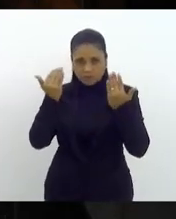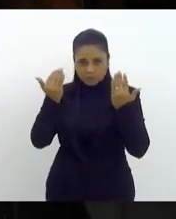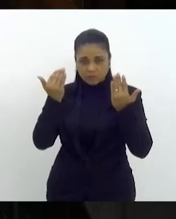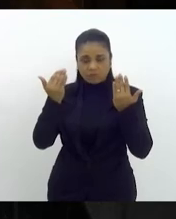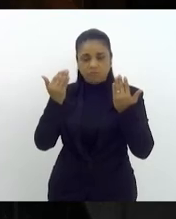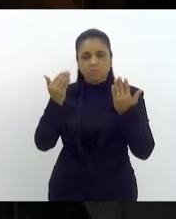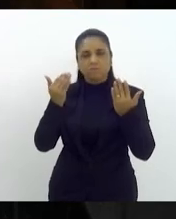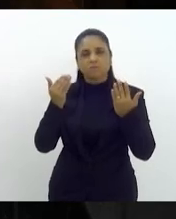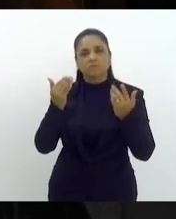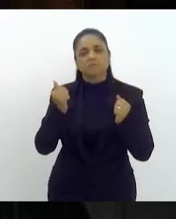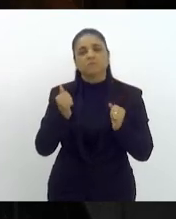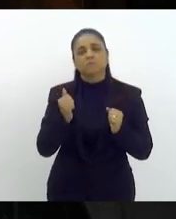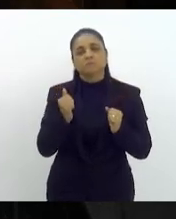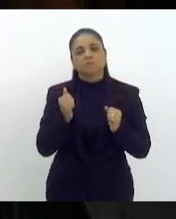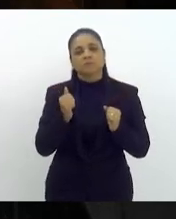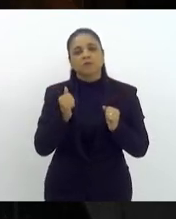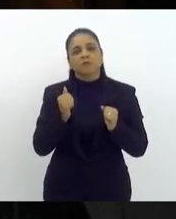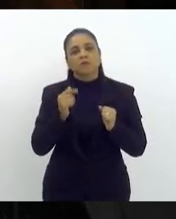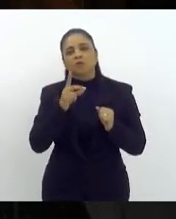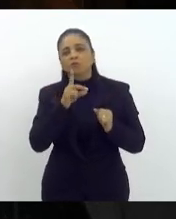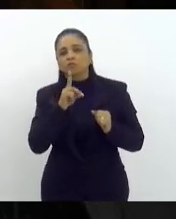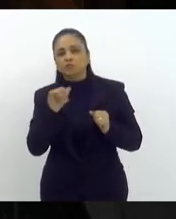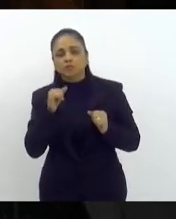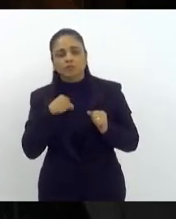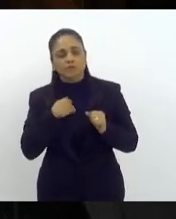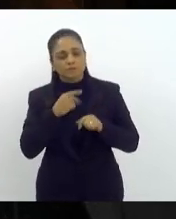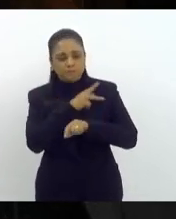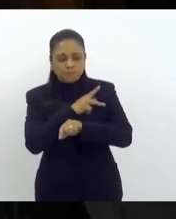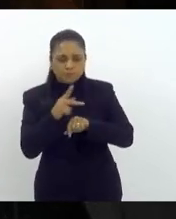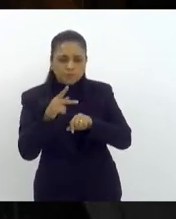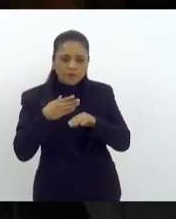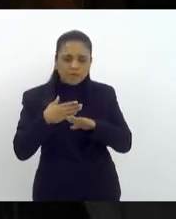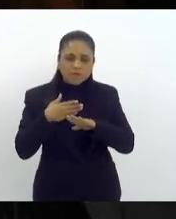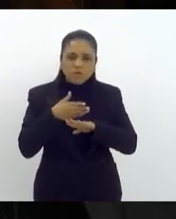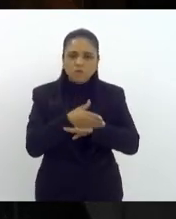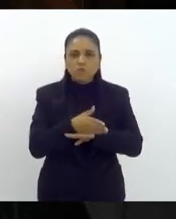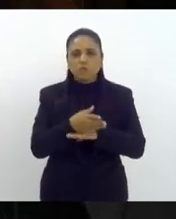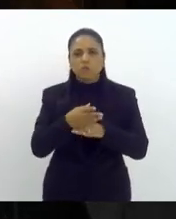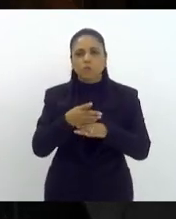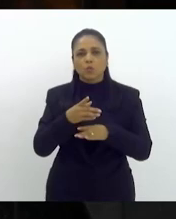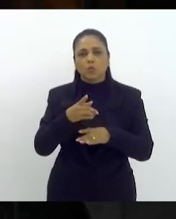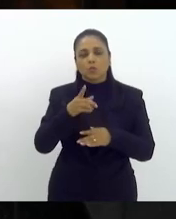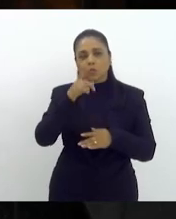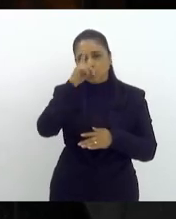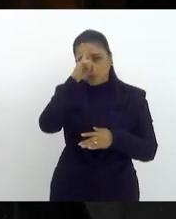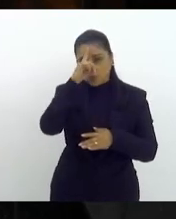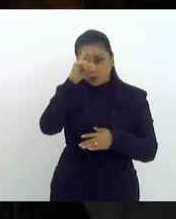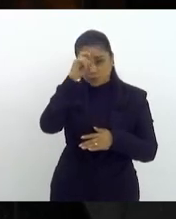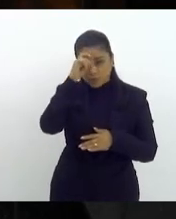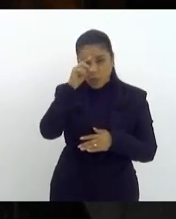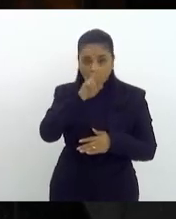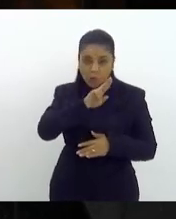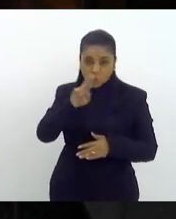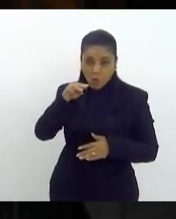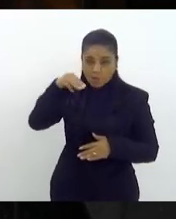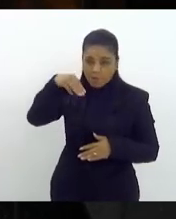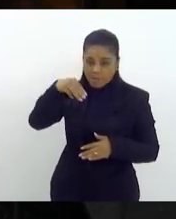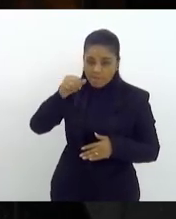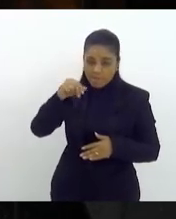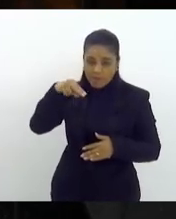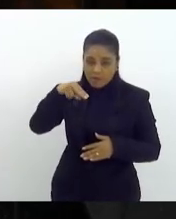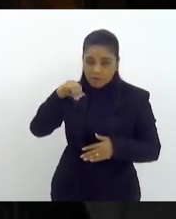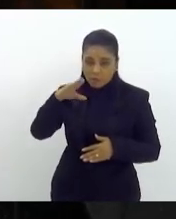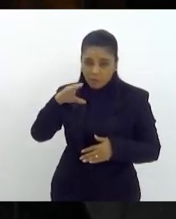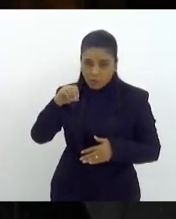feita alguém foi visitar um manicômio um hospício daquela época e viu